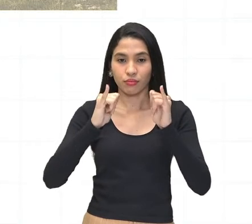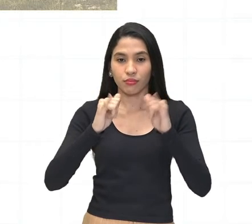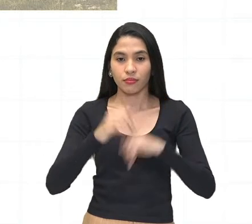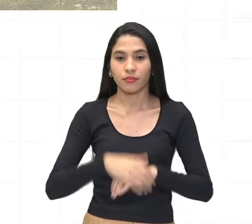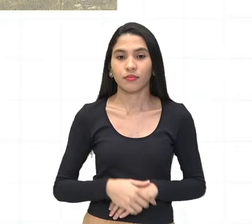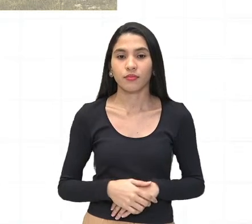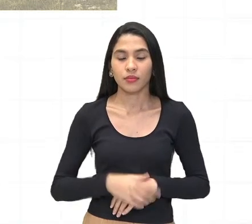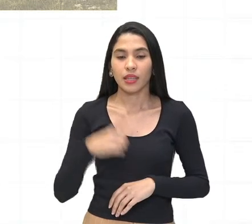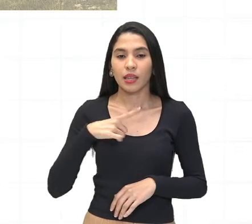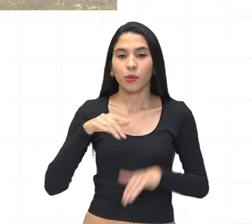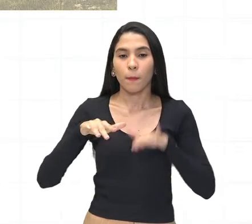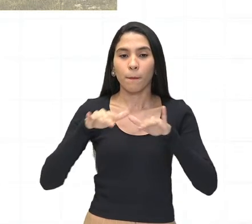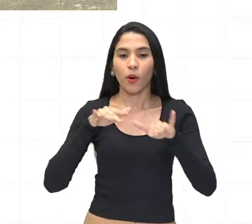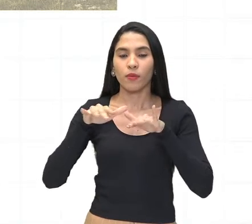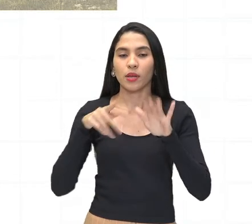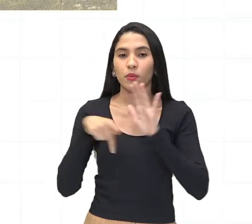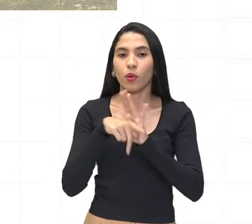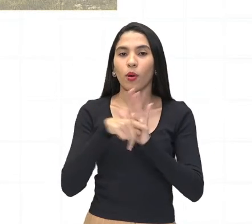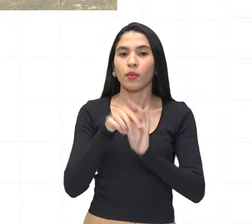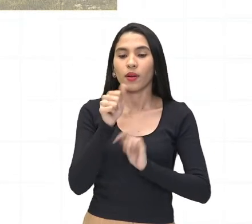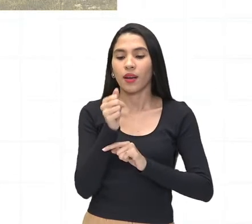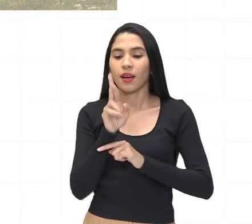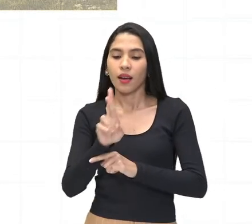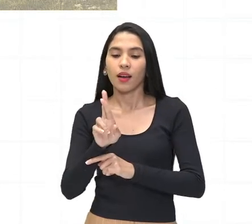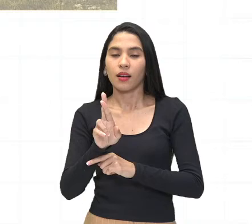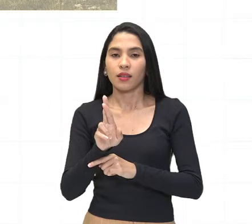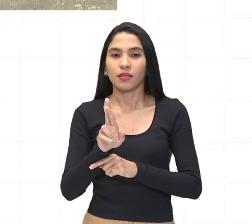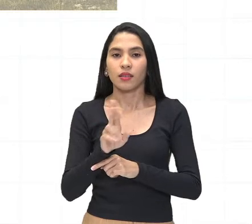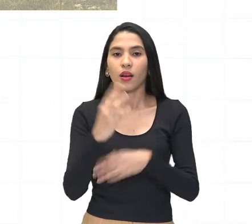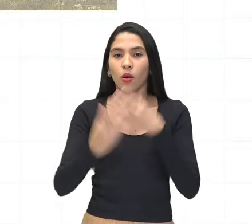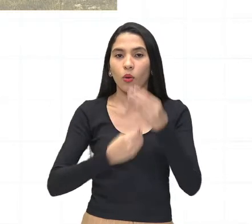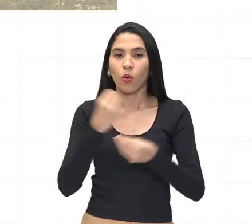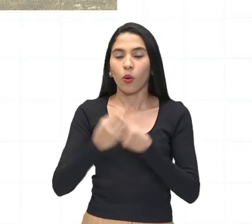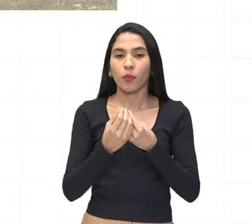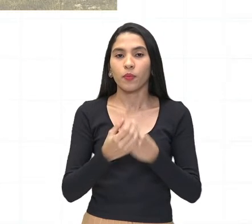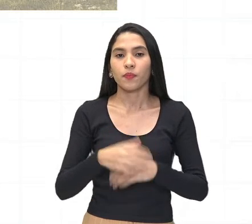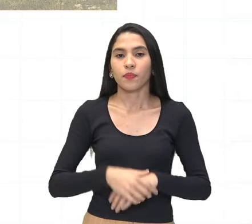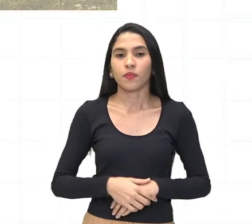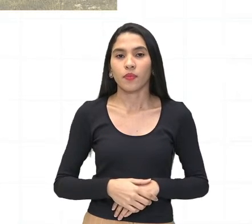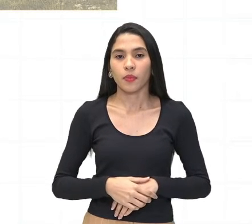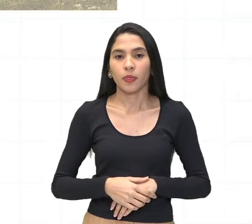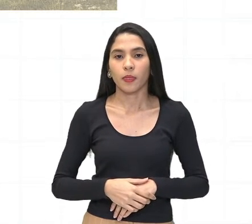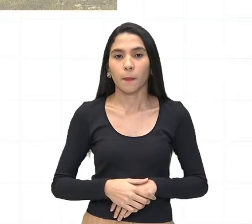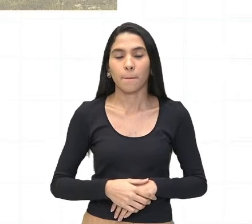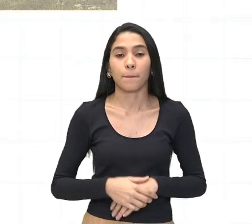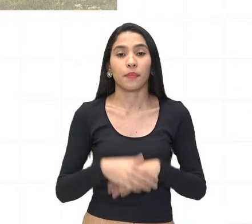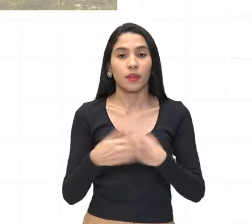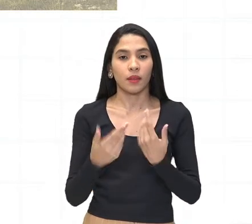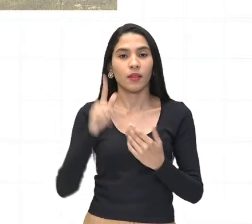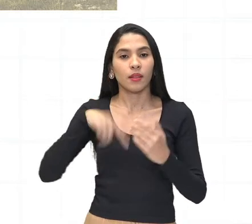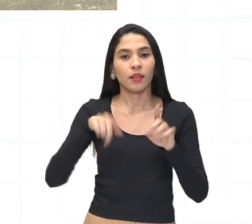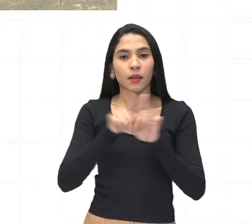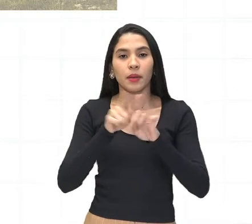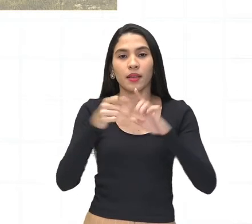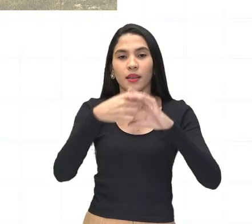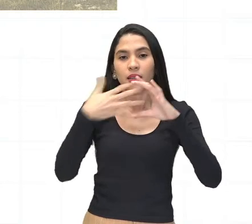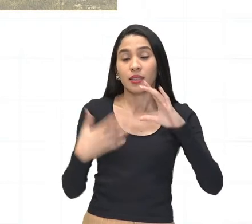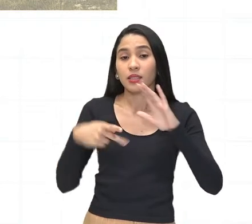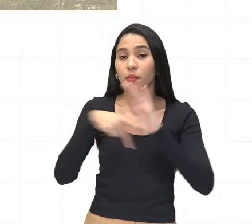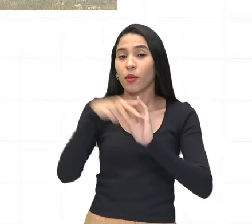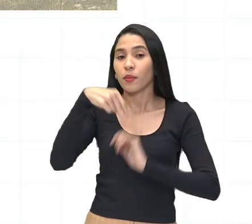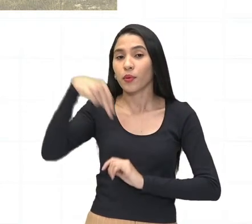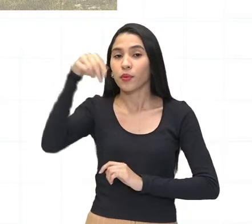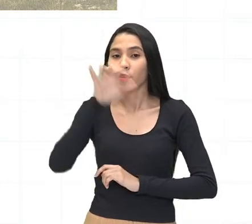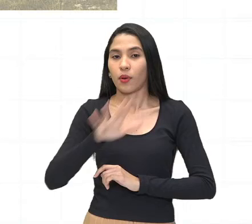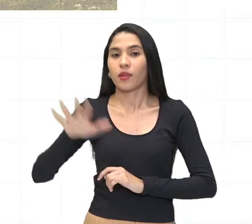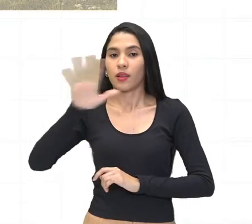do movimento do ar, a partir da formação dos ventos. E isso é uma característica da região nordeste do